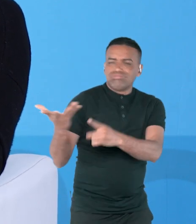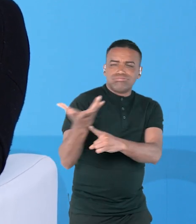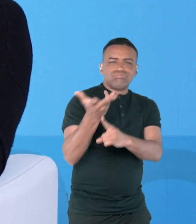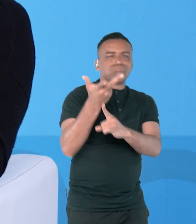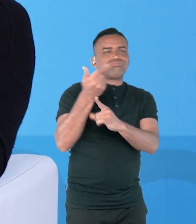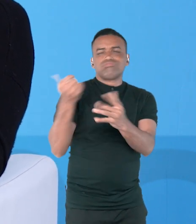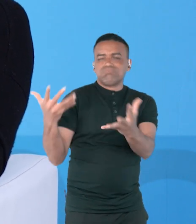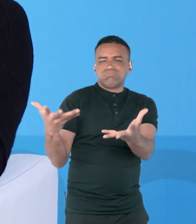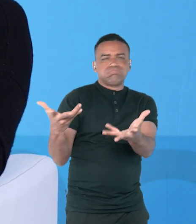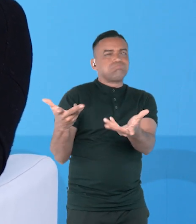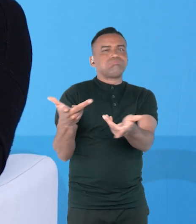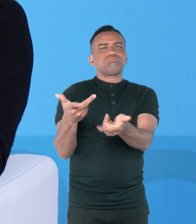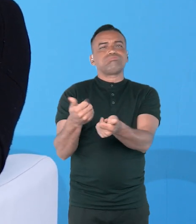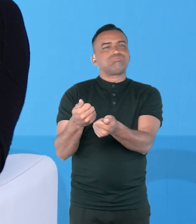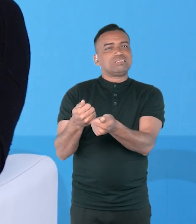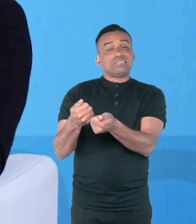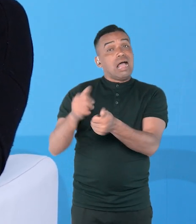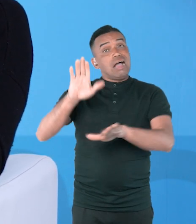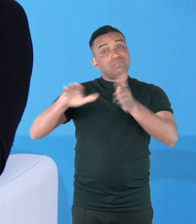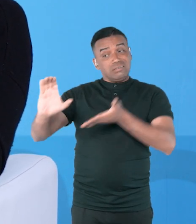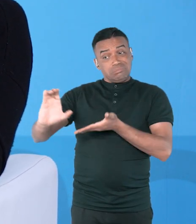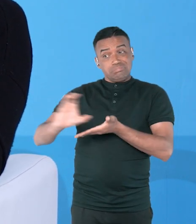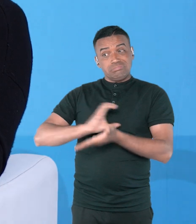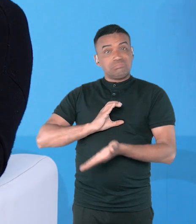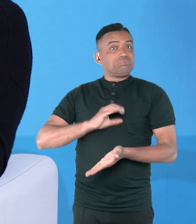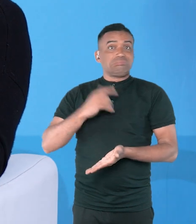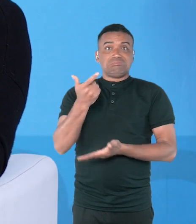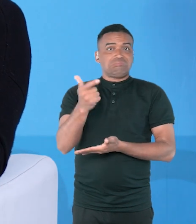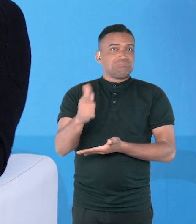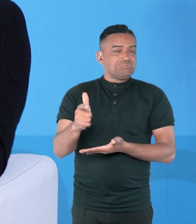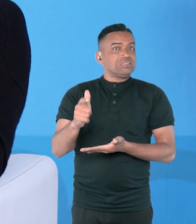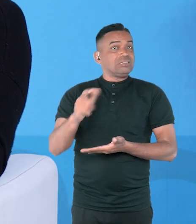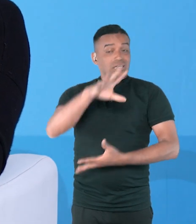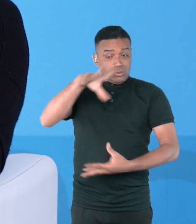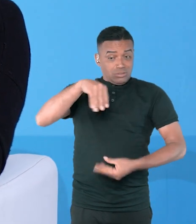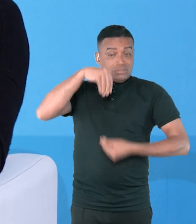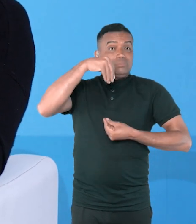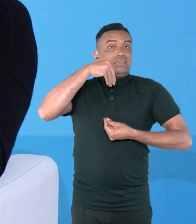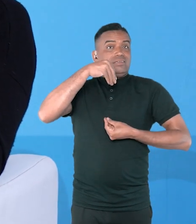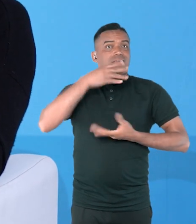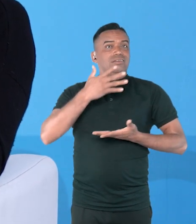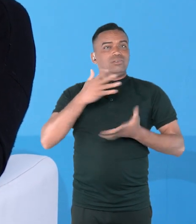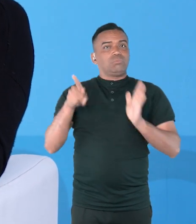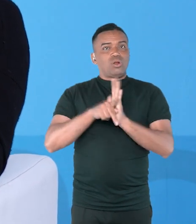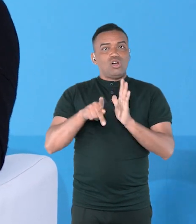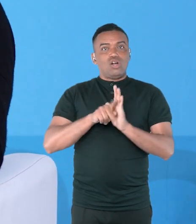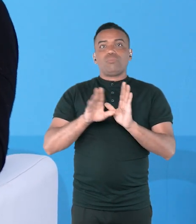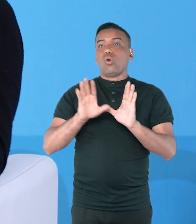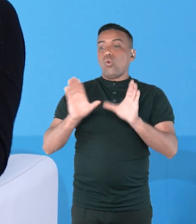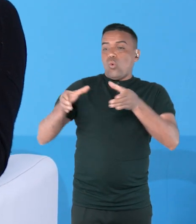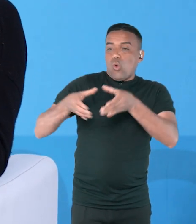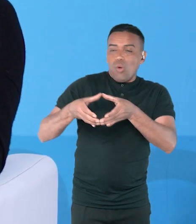riqueza imensa, não monetizada, uma riqueza de espírito para você e para a